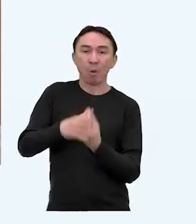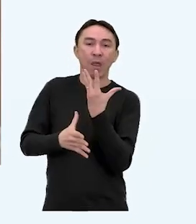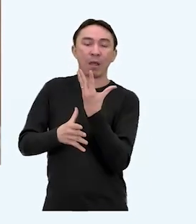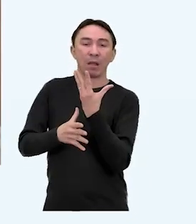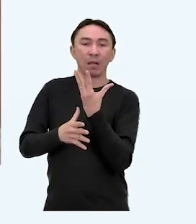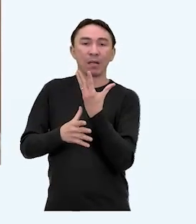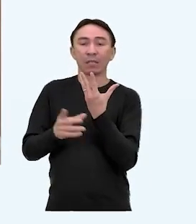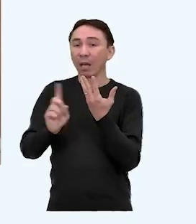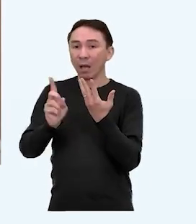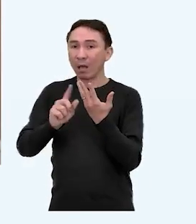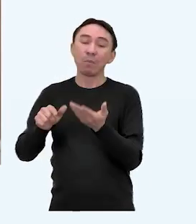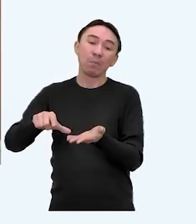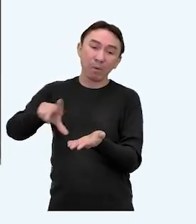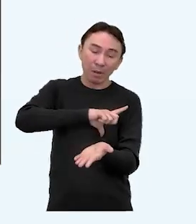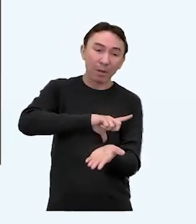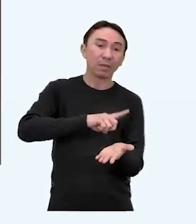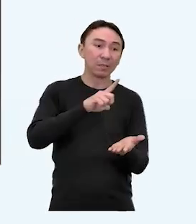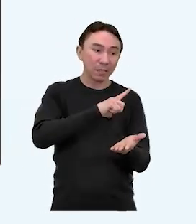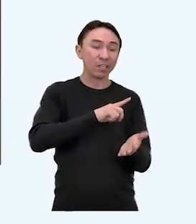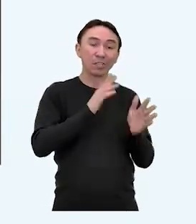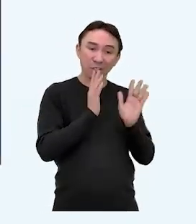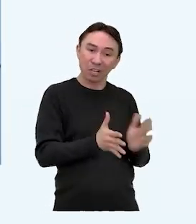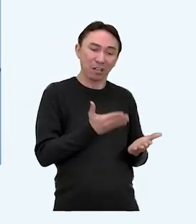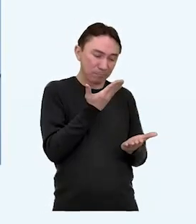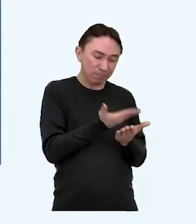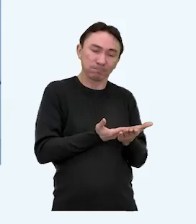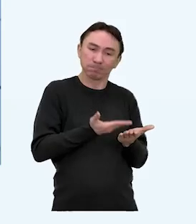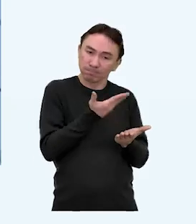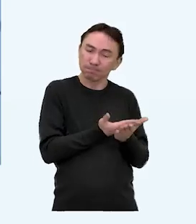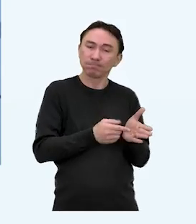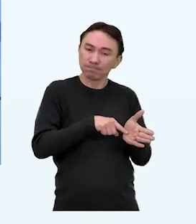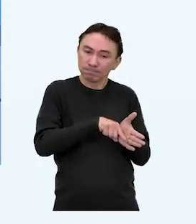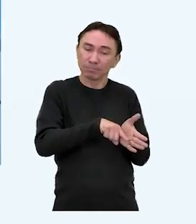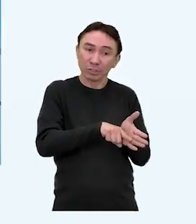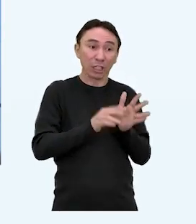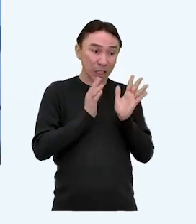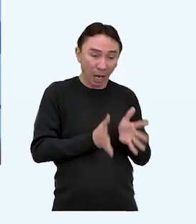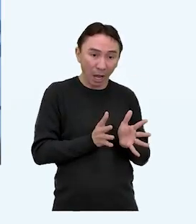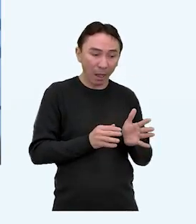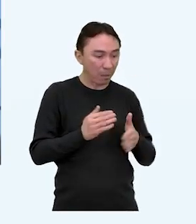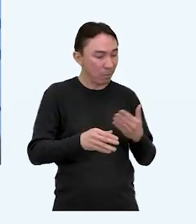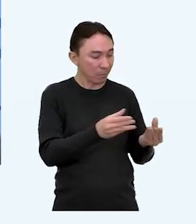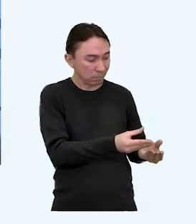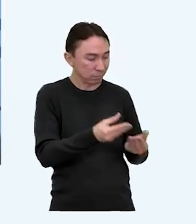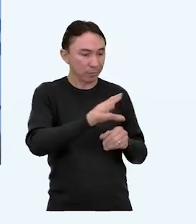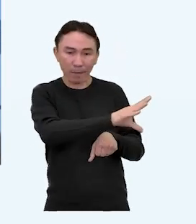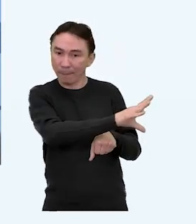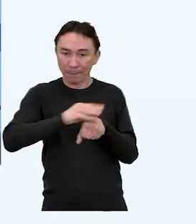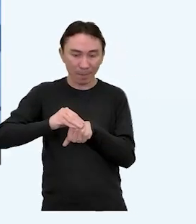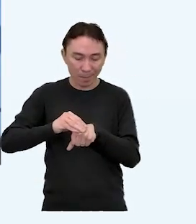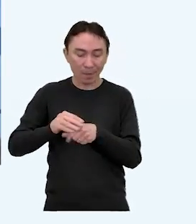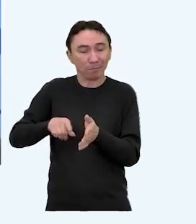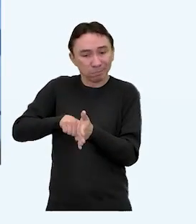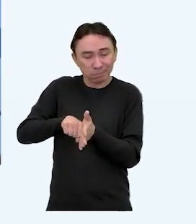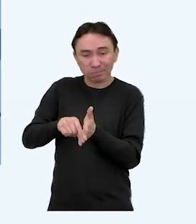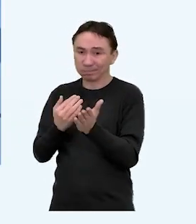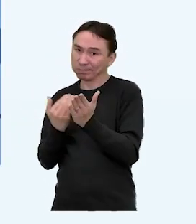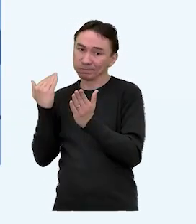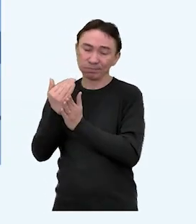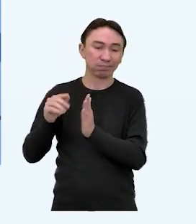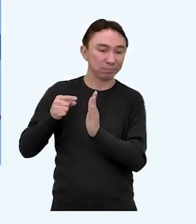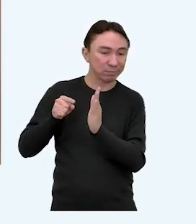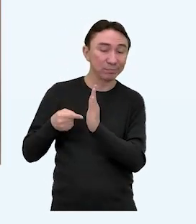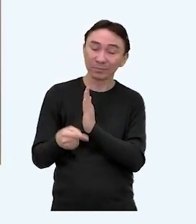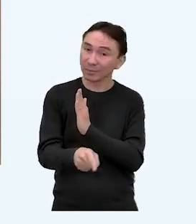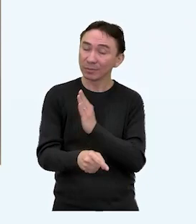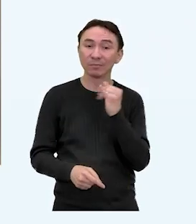a partir de alguma coisa que alguém já estudou, que alguém já pesquisou e já trabalhou. Então, é muito importante que essa literatura ela